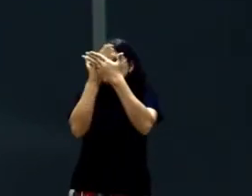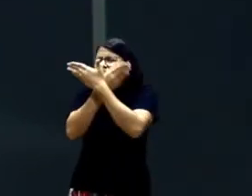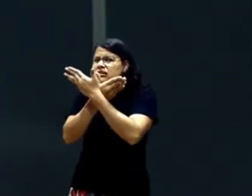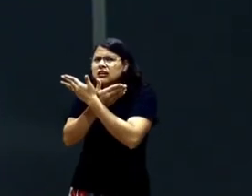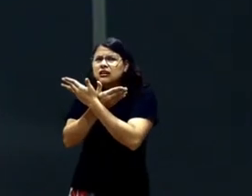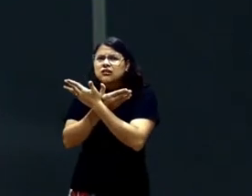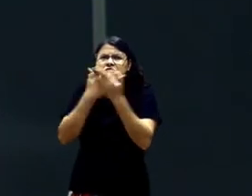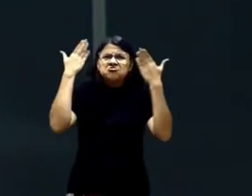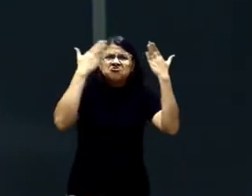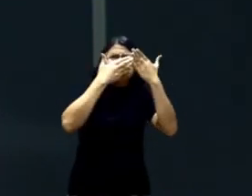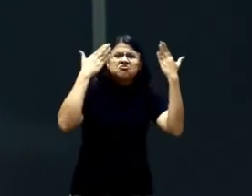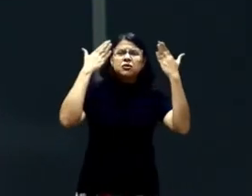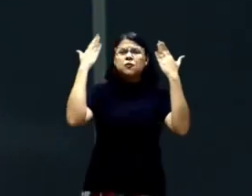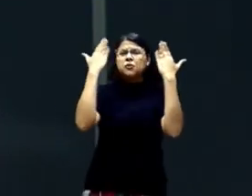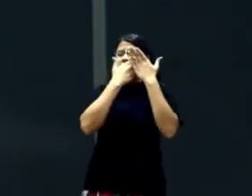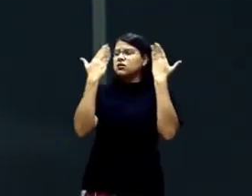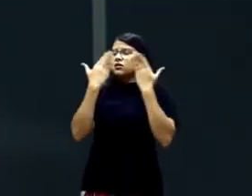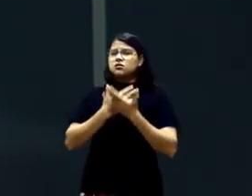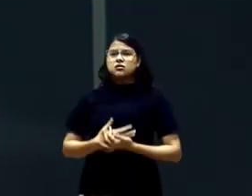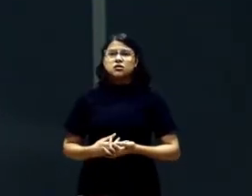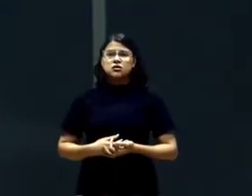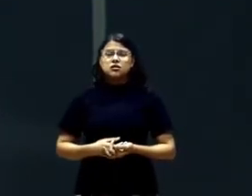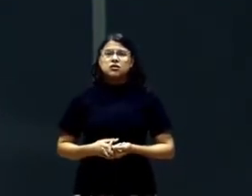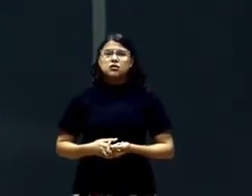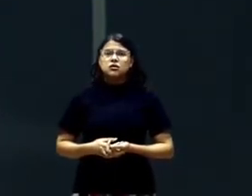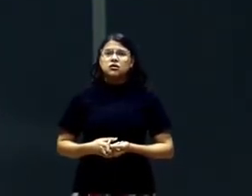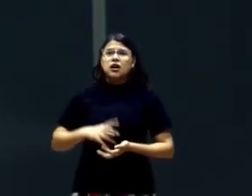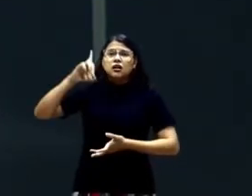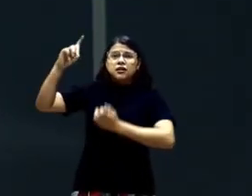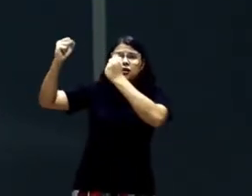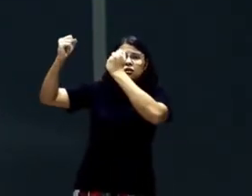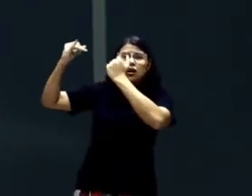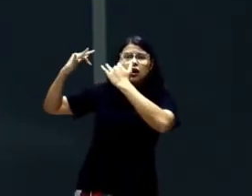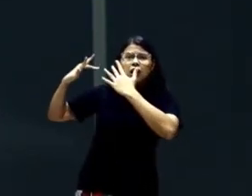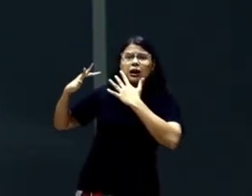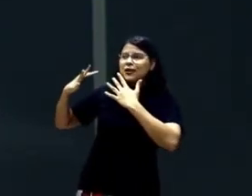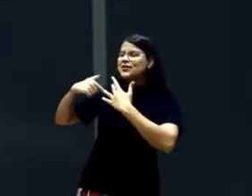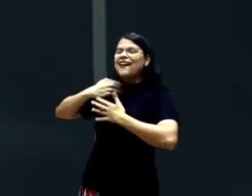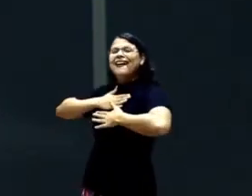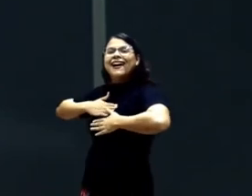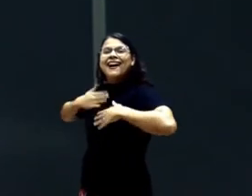a ponto de você não conseguir aproveitar o que você tem.